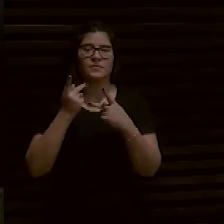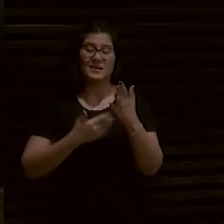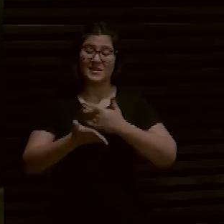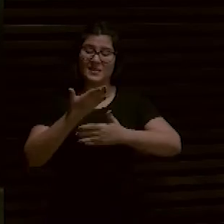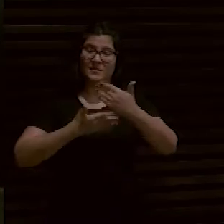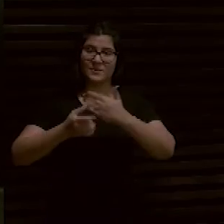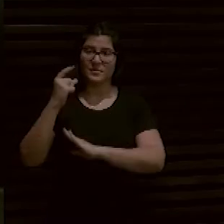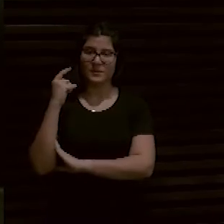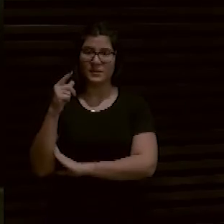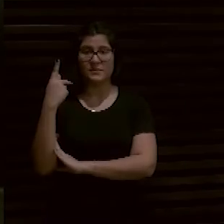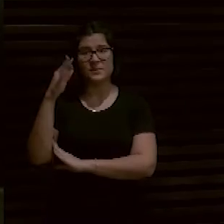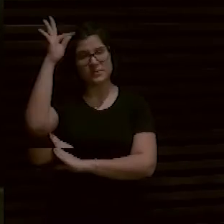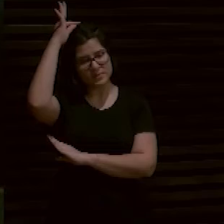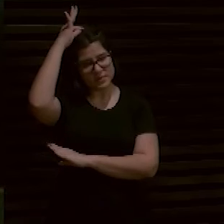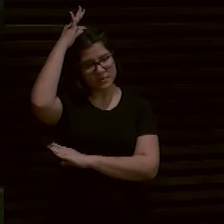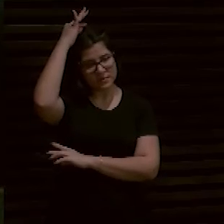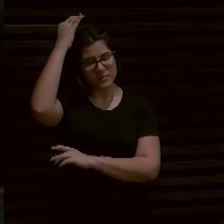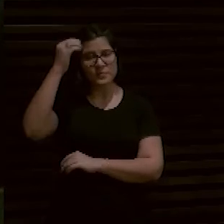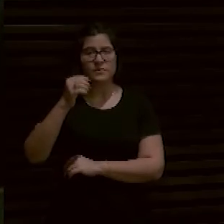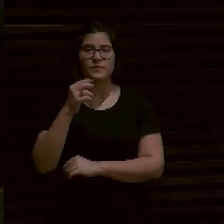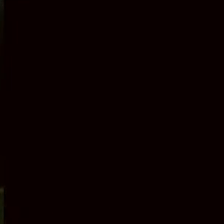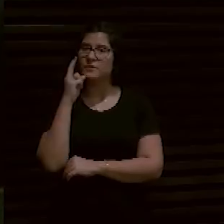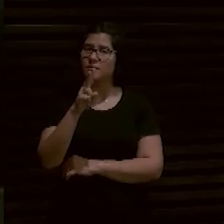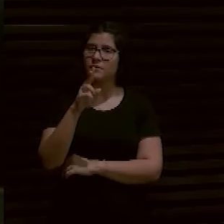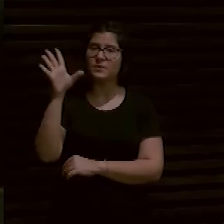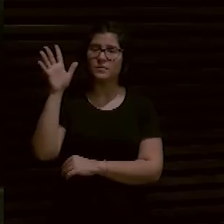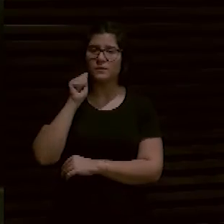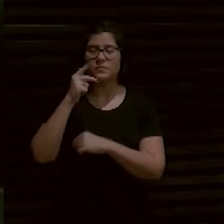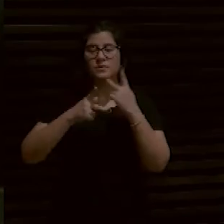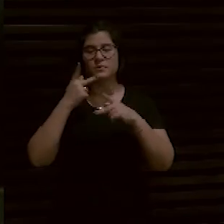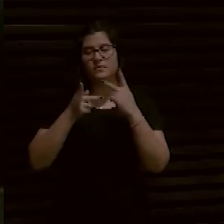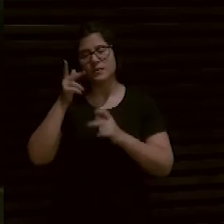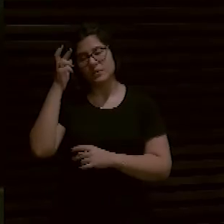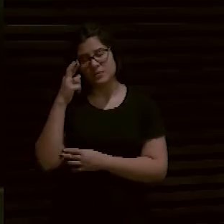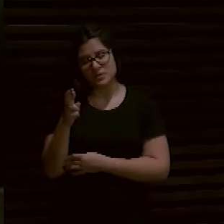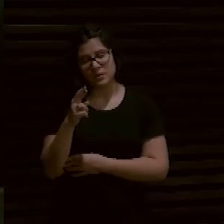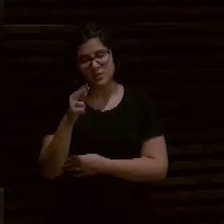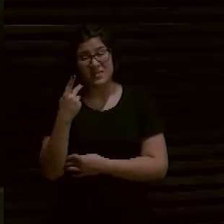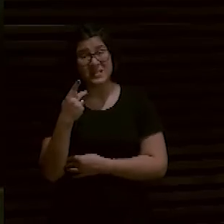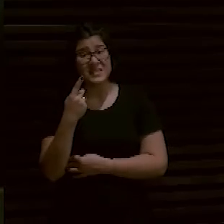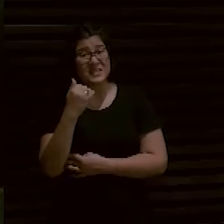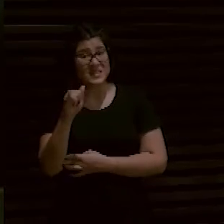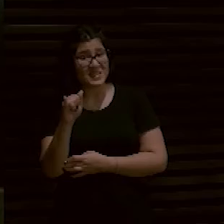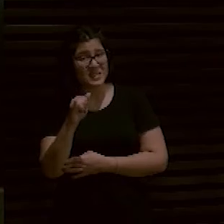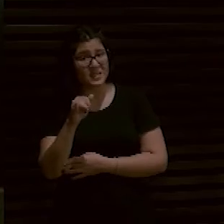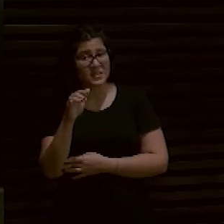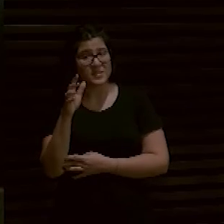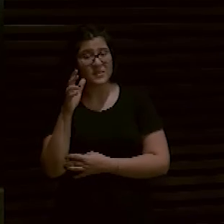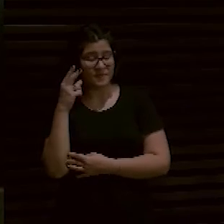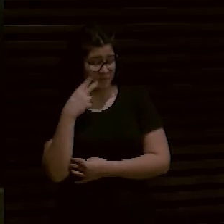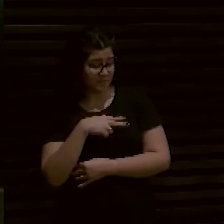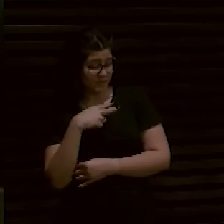e pelo seu Espírito. Vai ouvir o que diz o Senhor, porque se ouvir o seu coração, meu amigo,